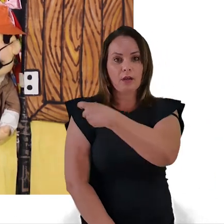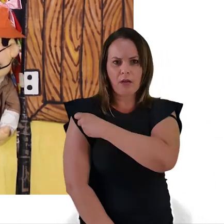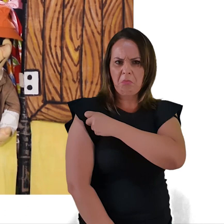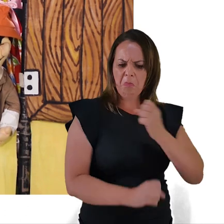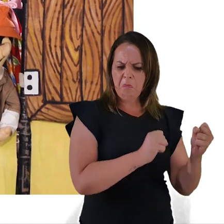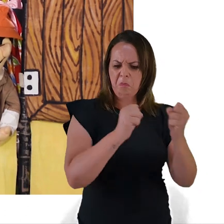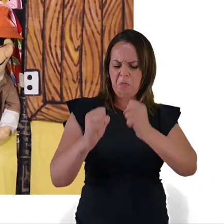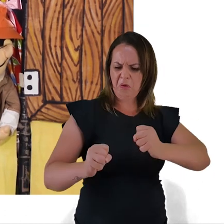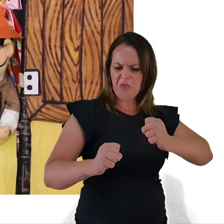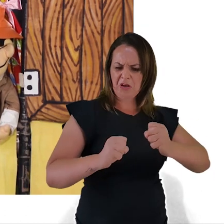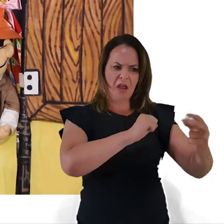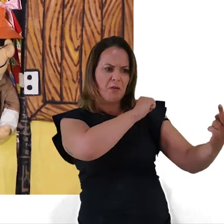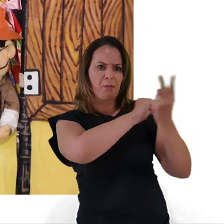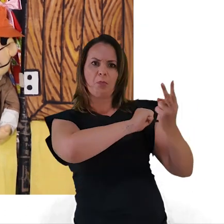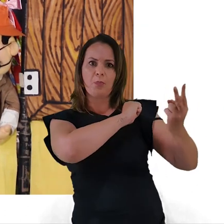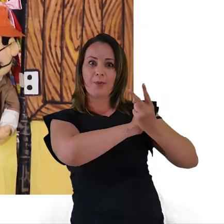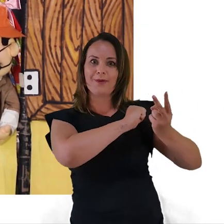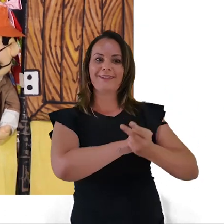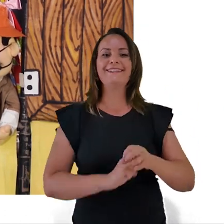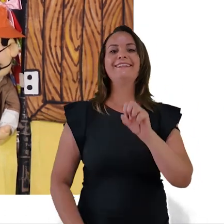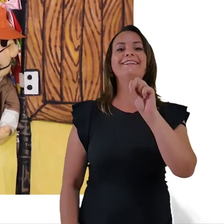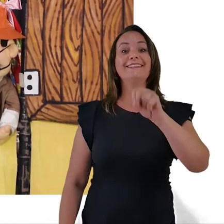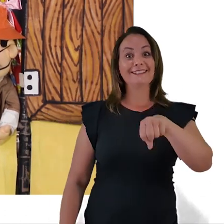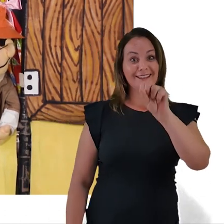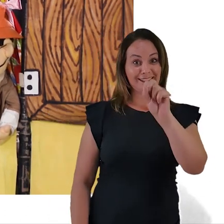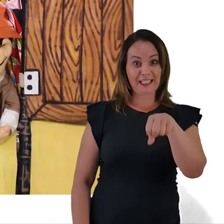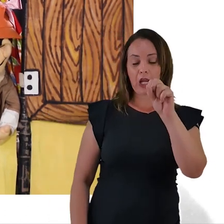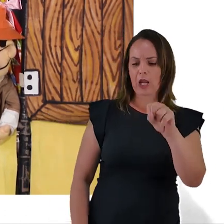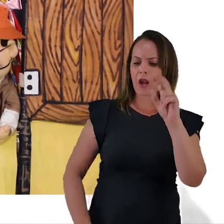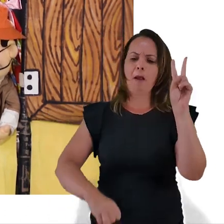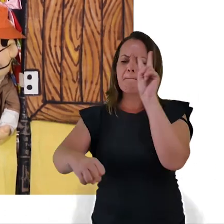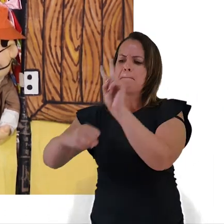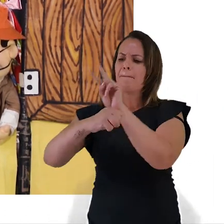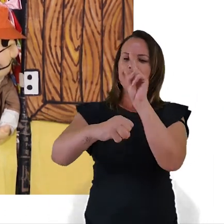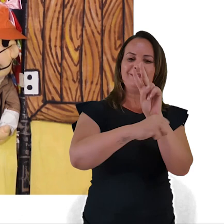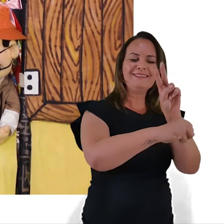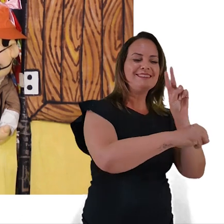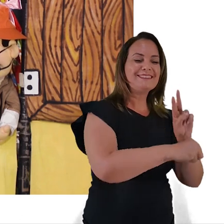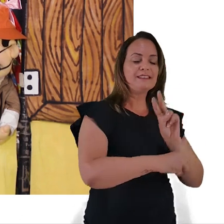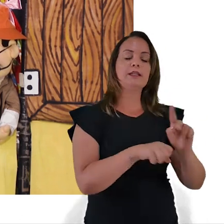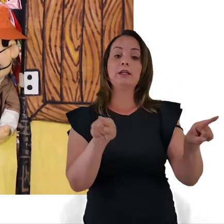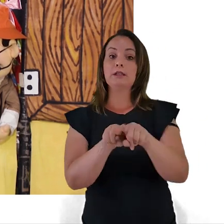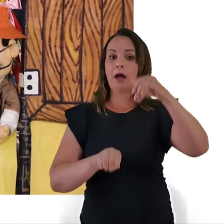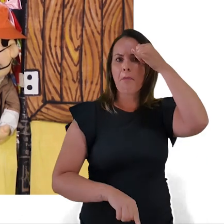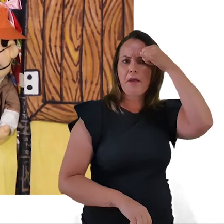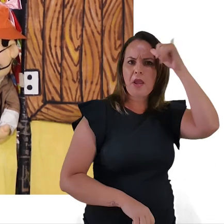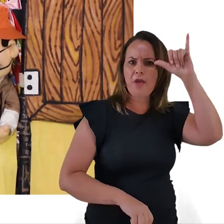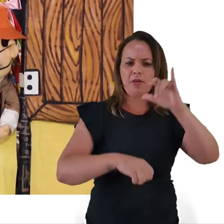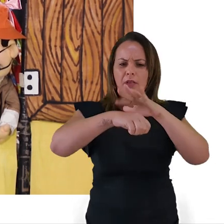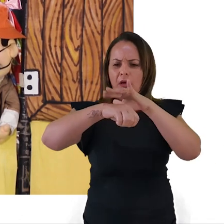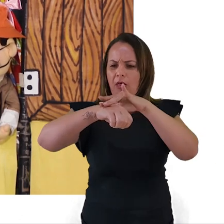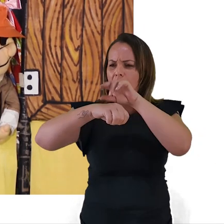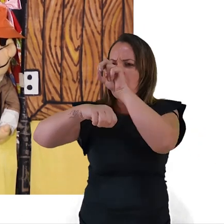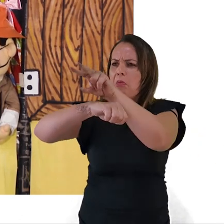proteção coletiva? Sim, Pedro, além de proteger cada um, evita que a doença seja passada